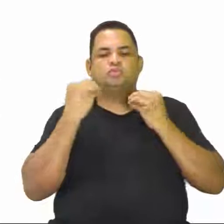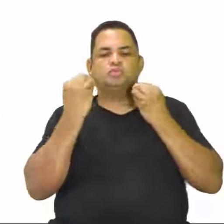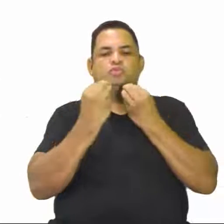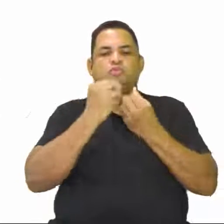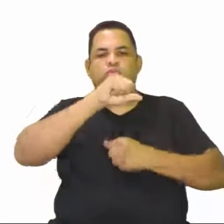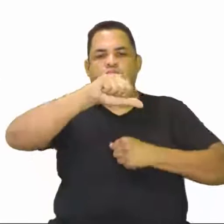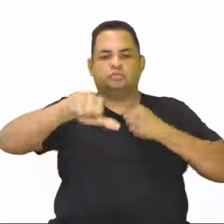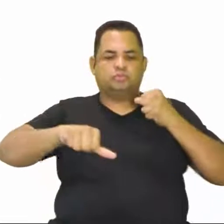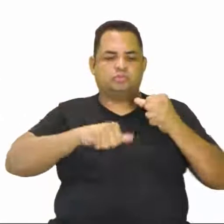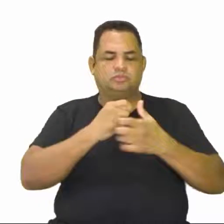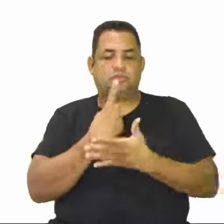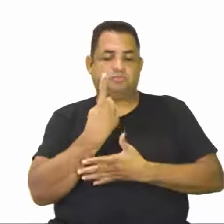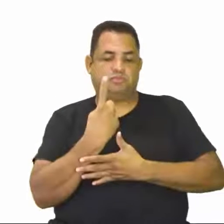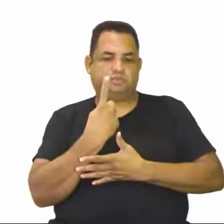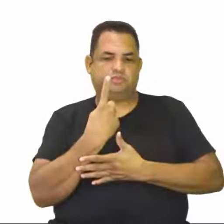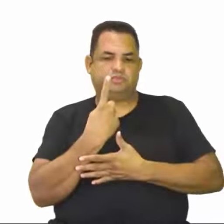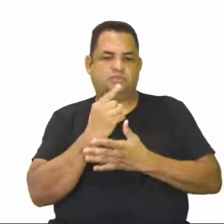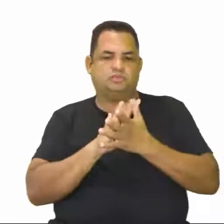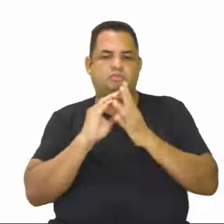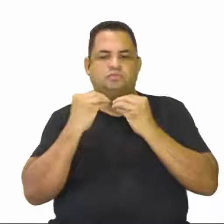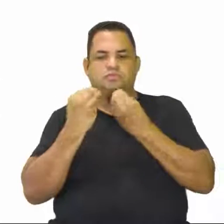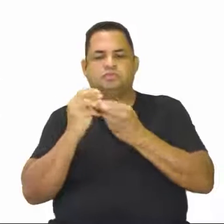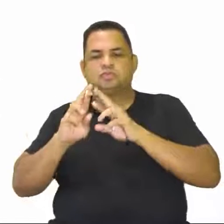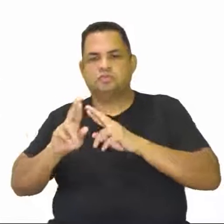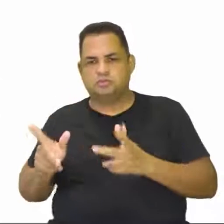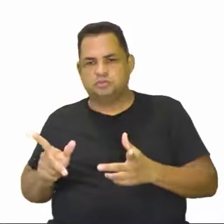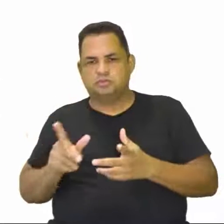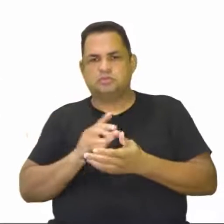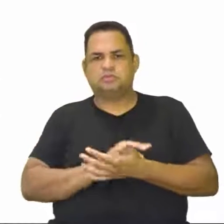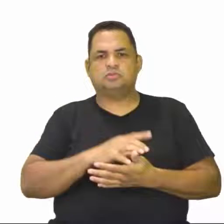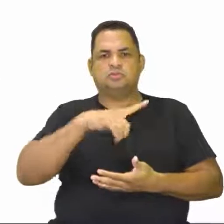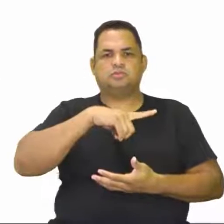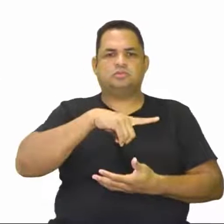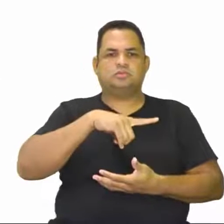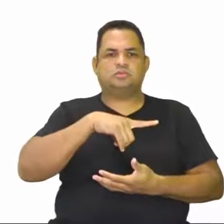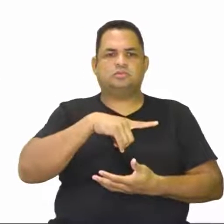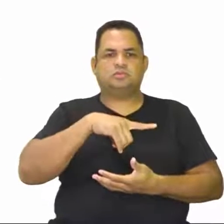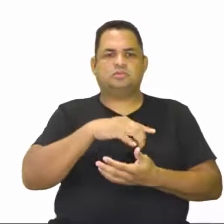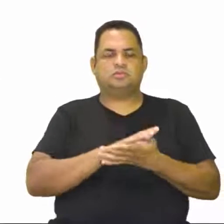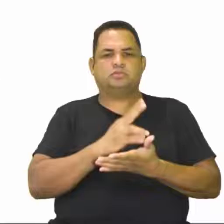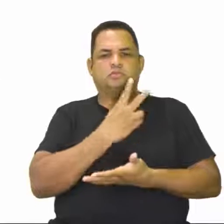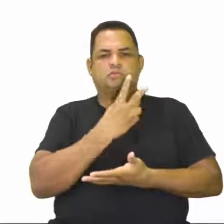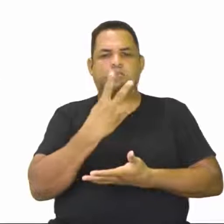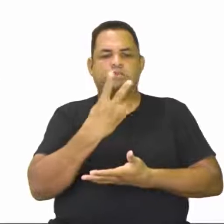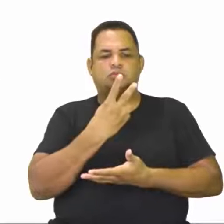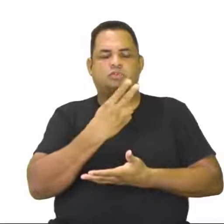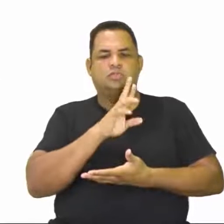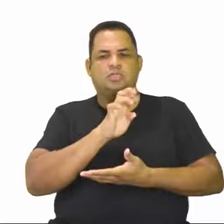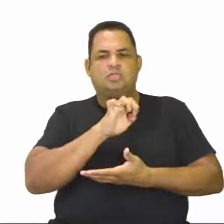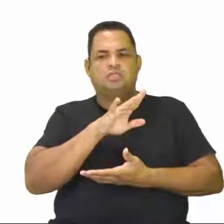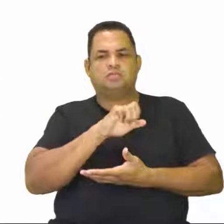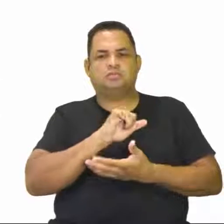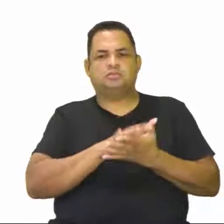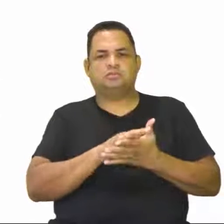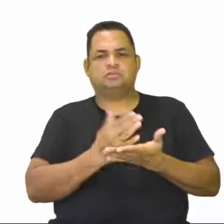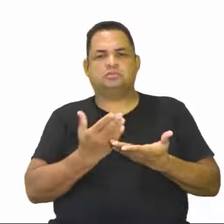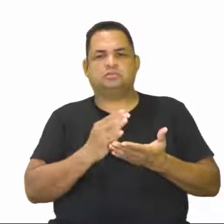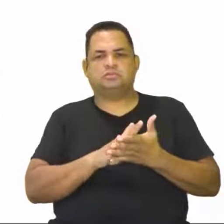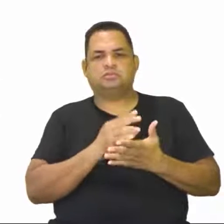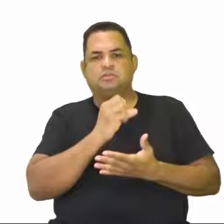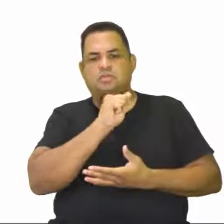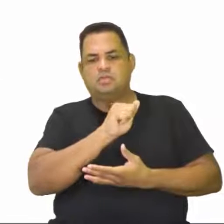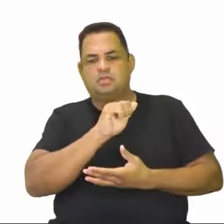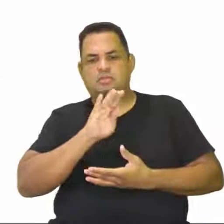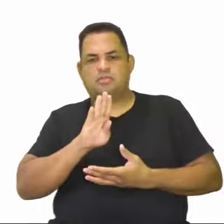transformam em uma única substância diferente. Então, o que que nós temos aqui? Dois reagentes dando origem a um único reagente,